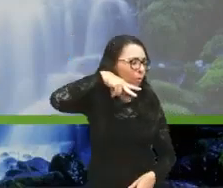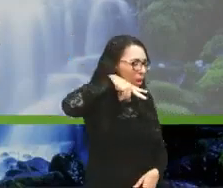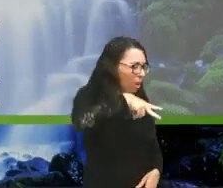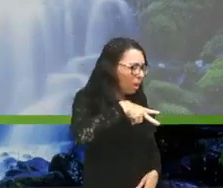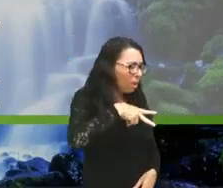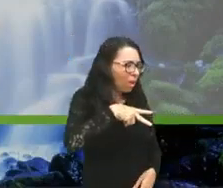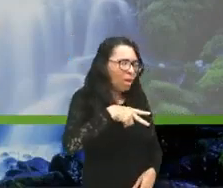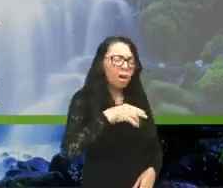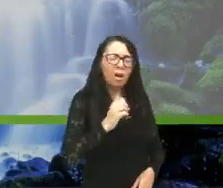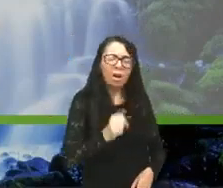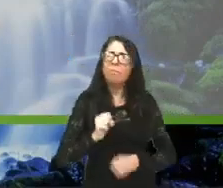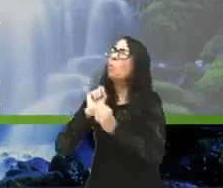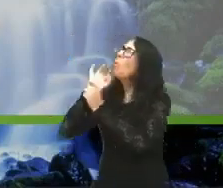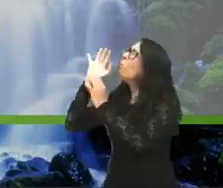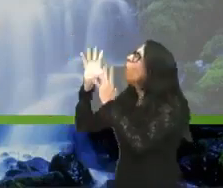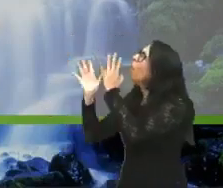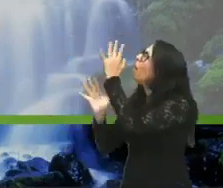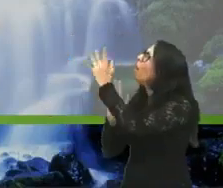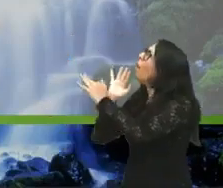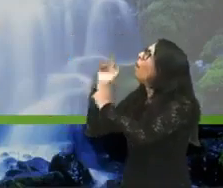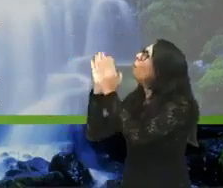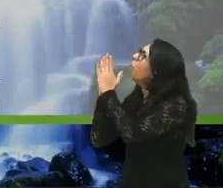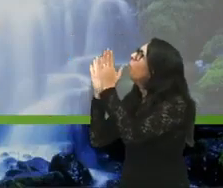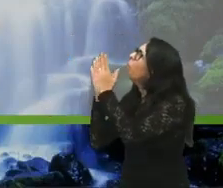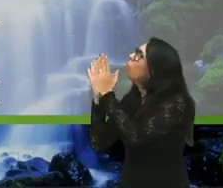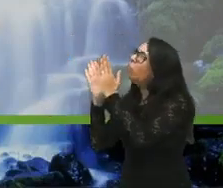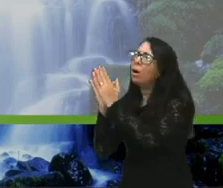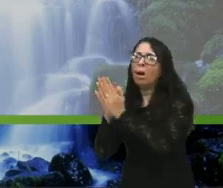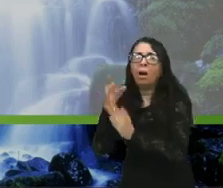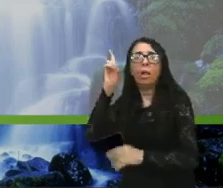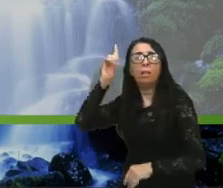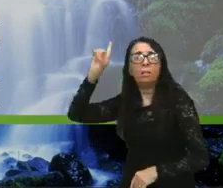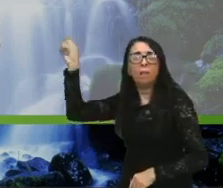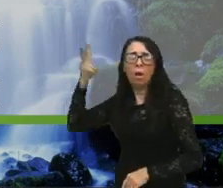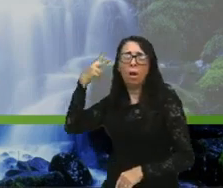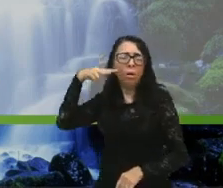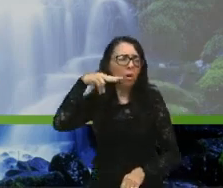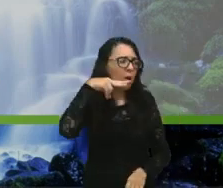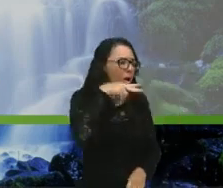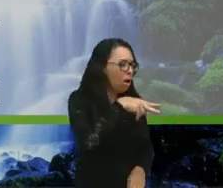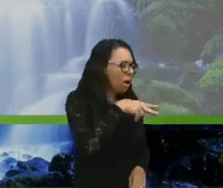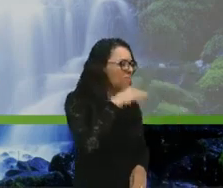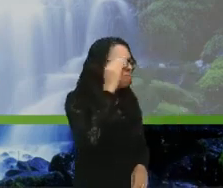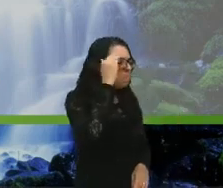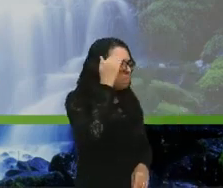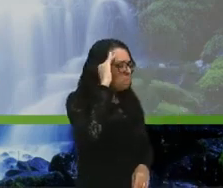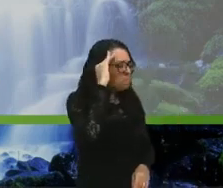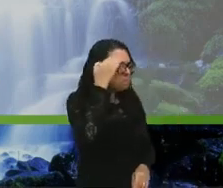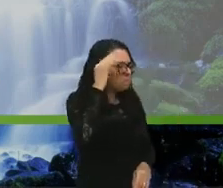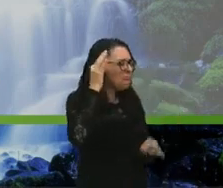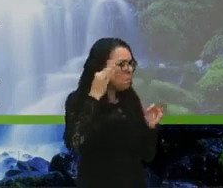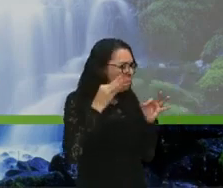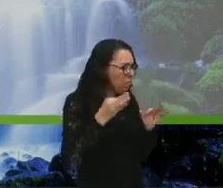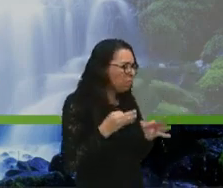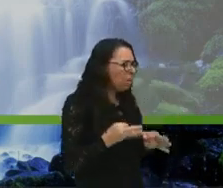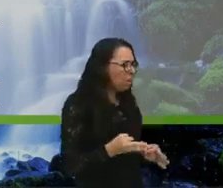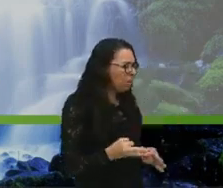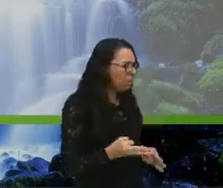como Deus quer te usar no seu casamento, como Deus quer te usar no seu serviço, no seu